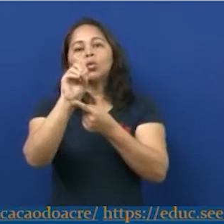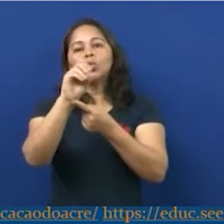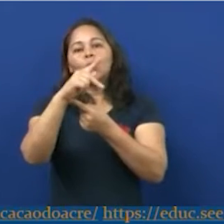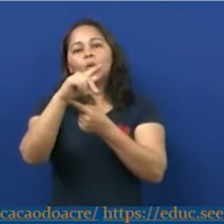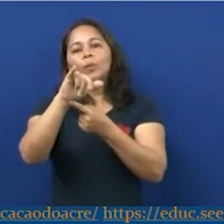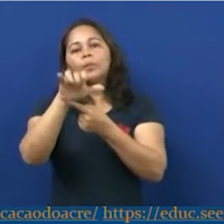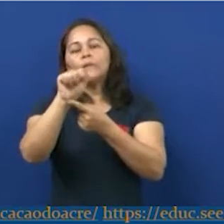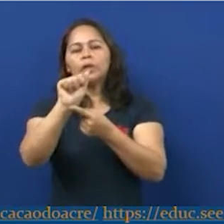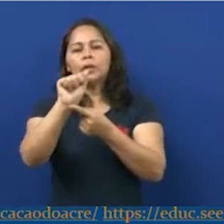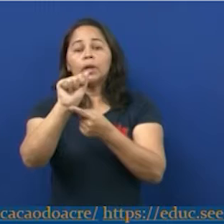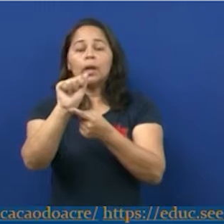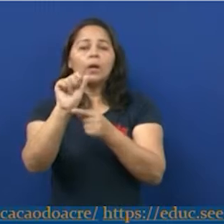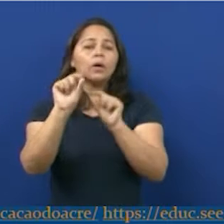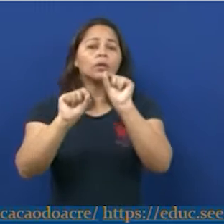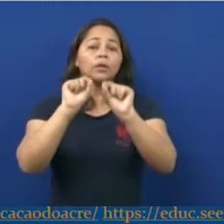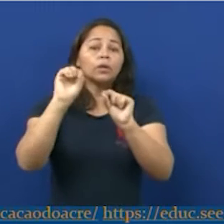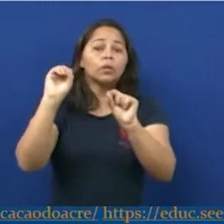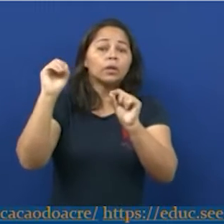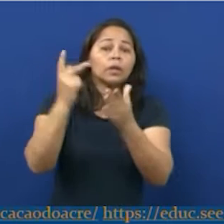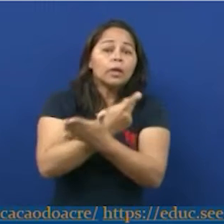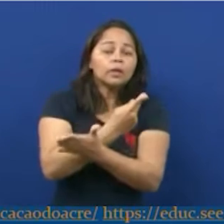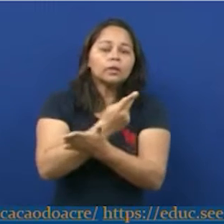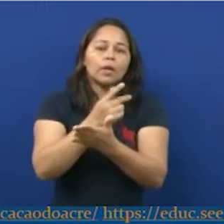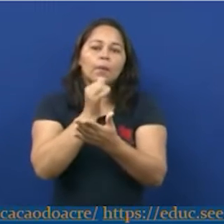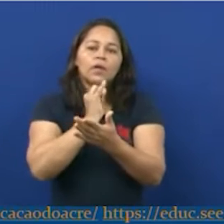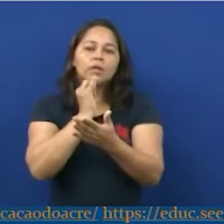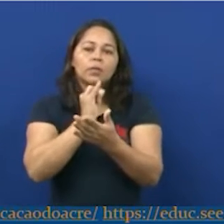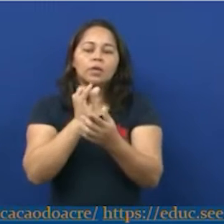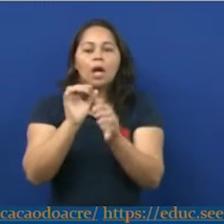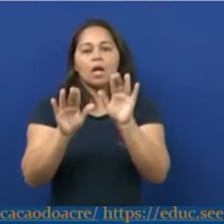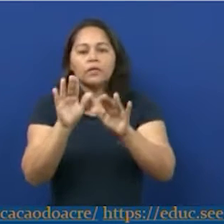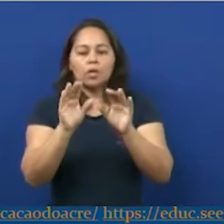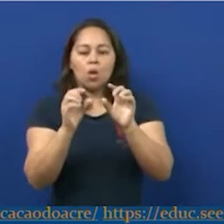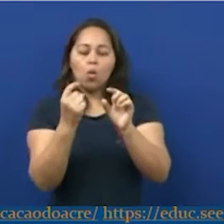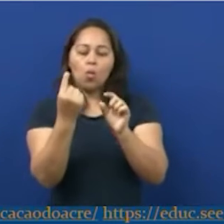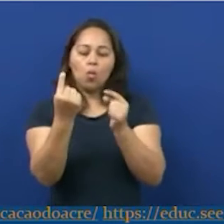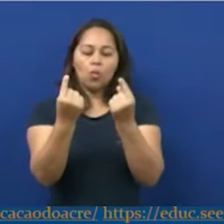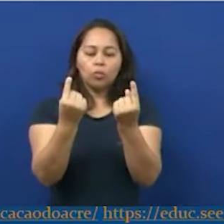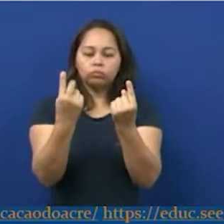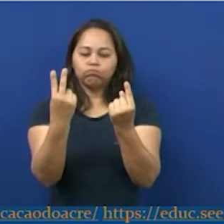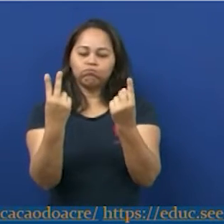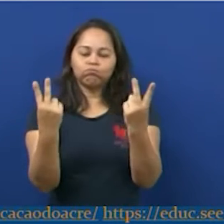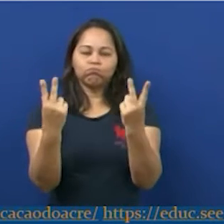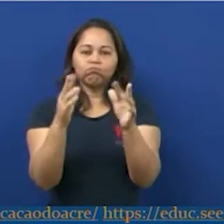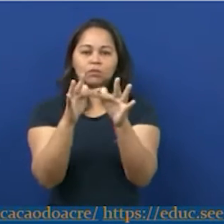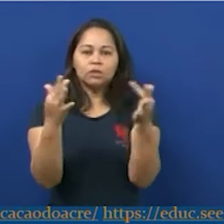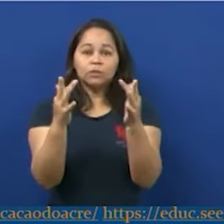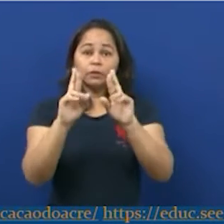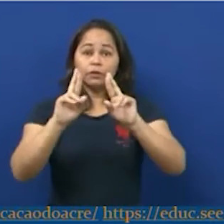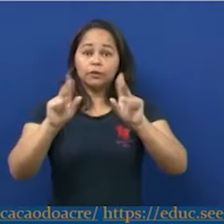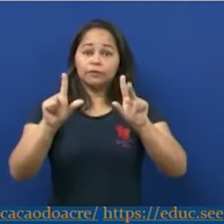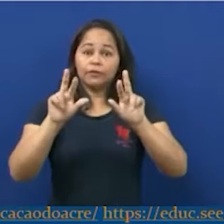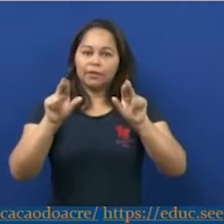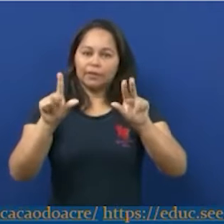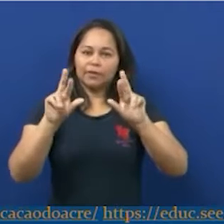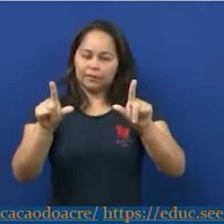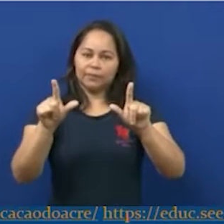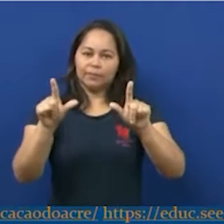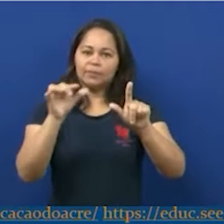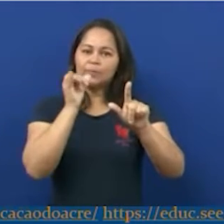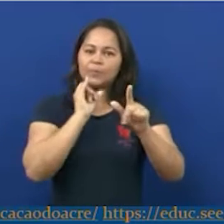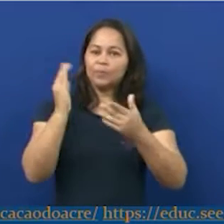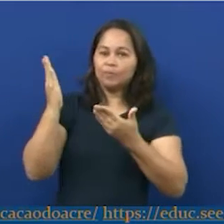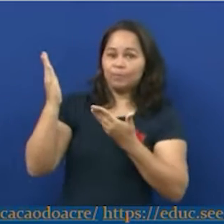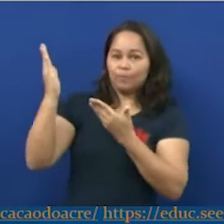ocorre quando um elemento químico ele pode formar duas ou mais substâncias simples diferentes. Nós temos aí alguns